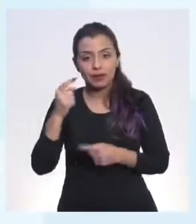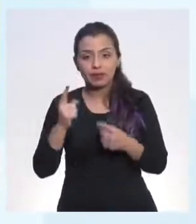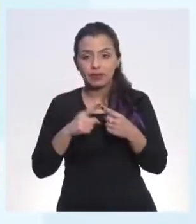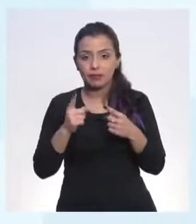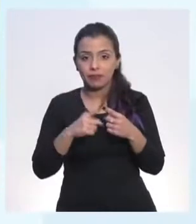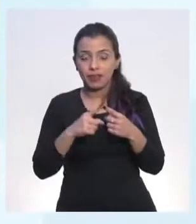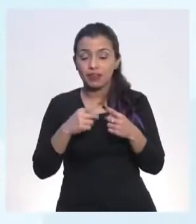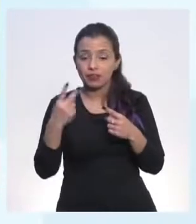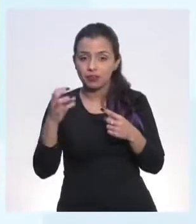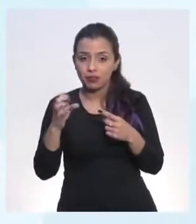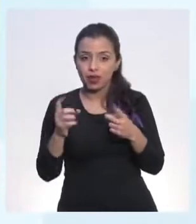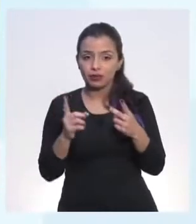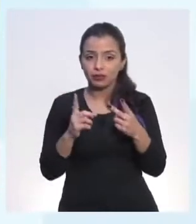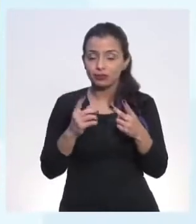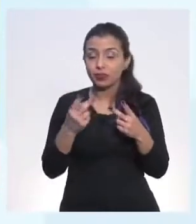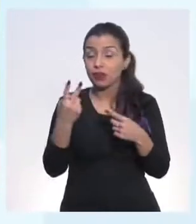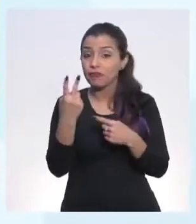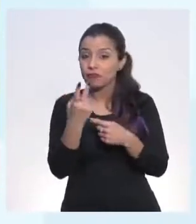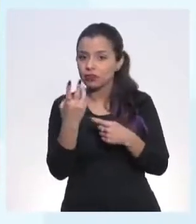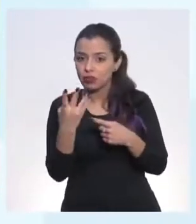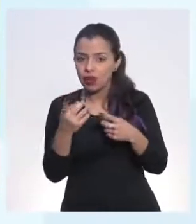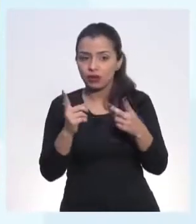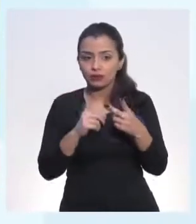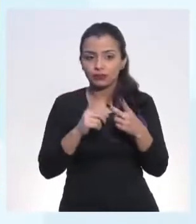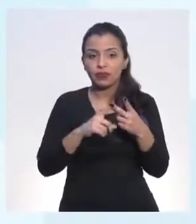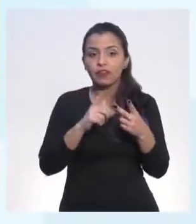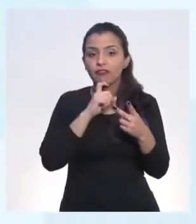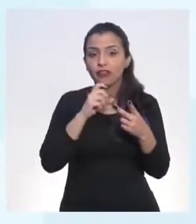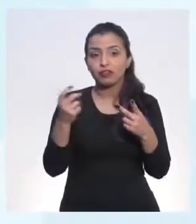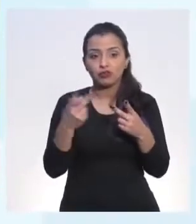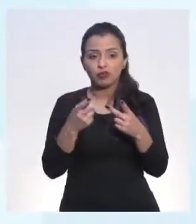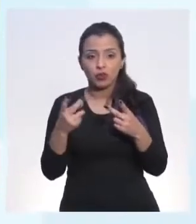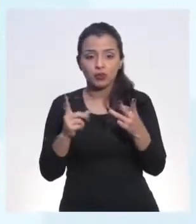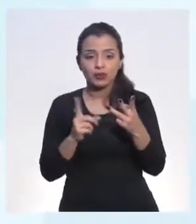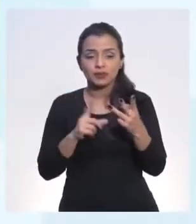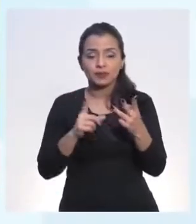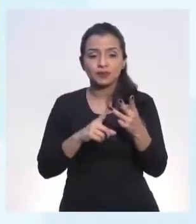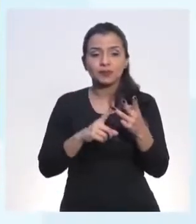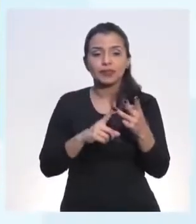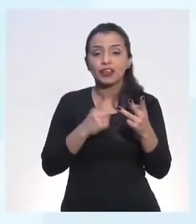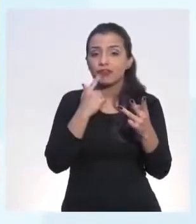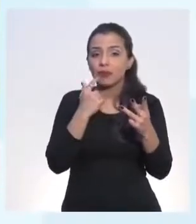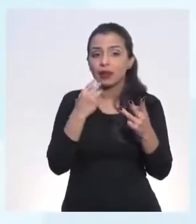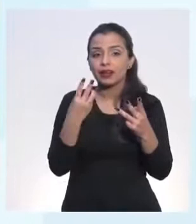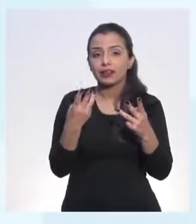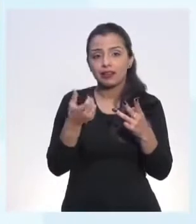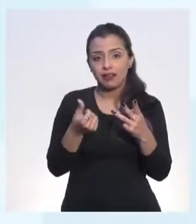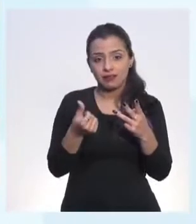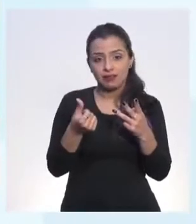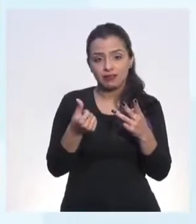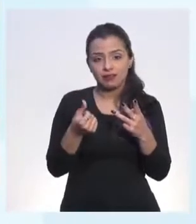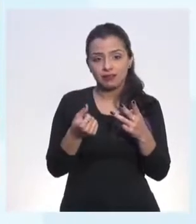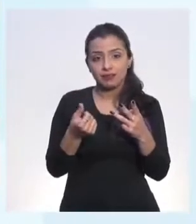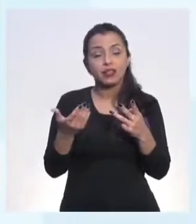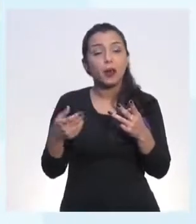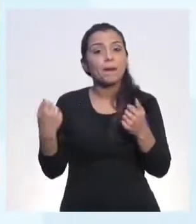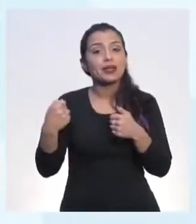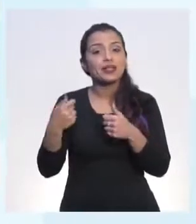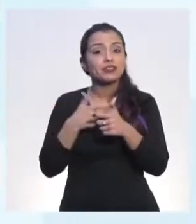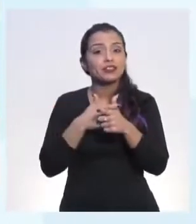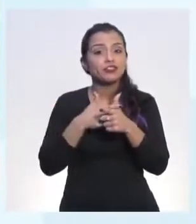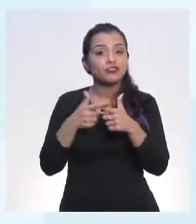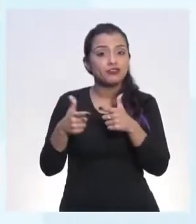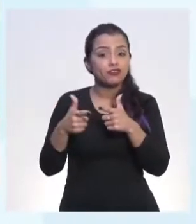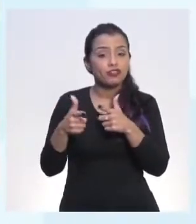e 36 vermelhas. Eu tenho que dividir igualmente, ó, divisores eu tenho que dividir